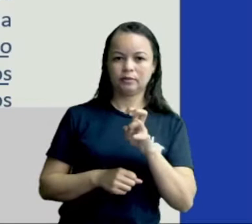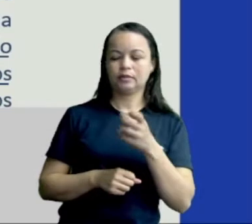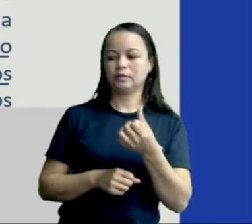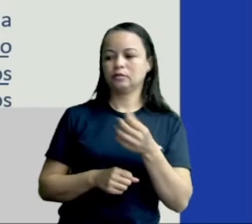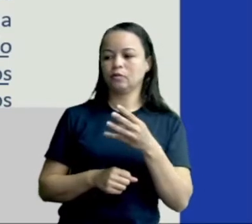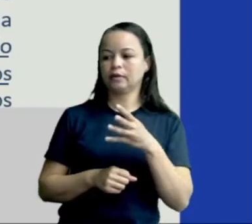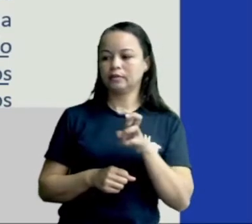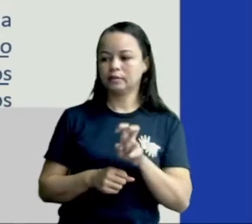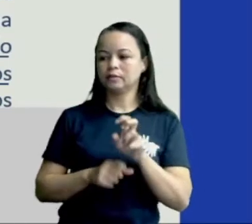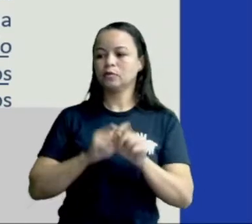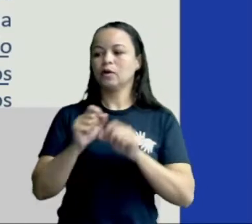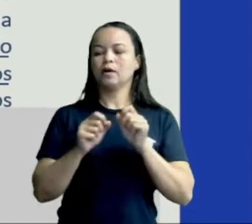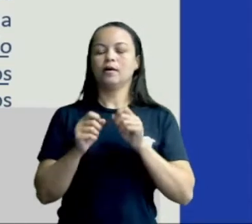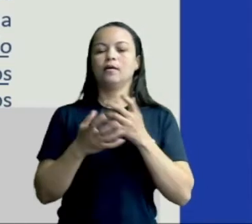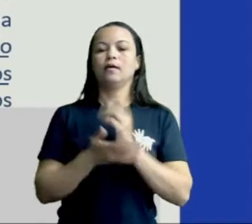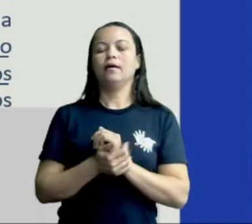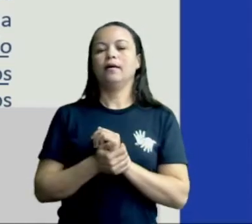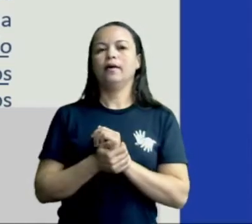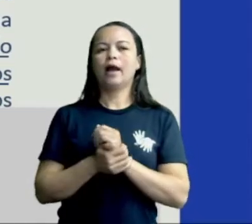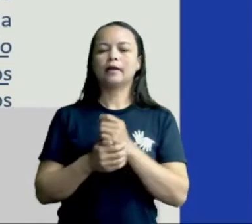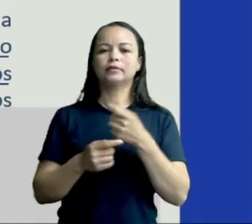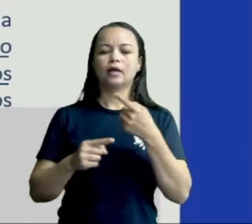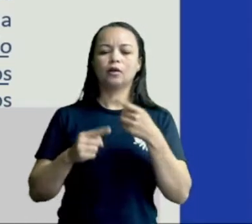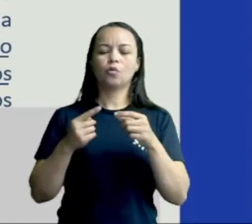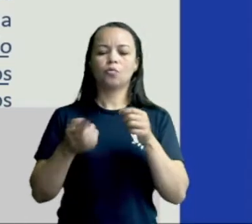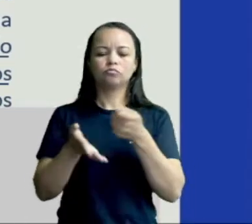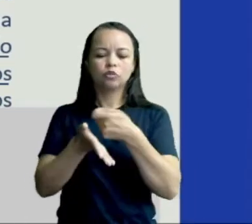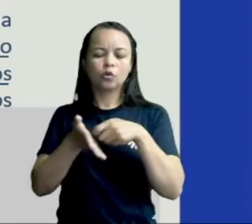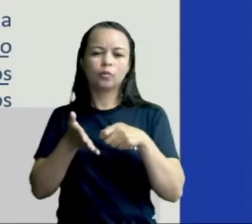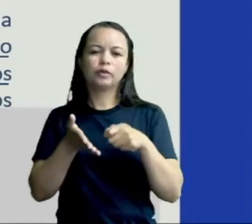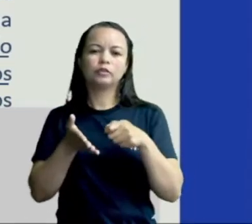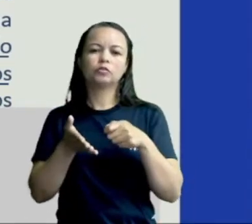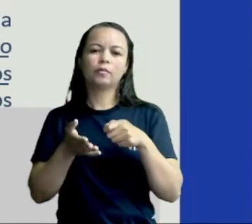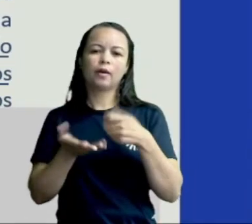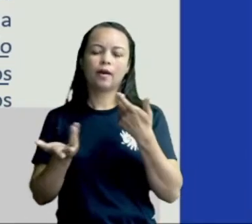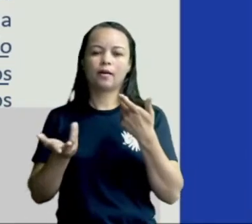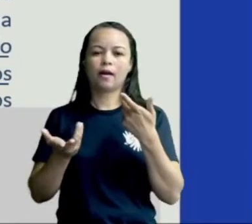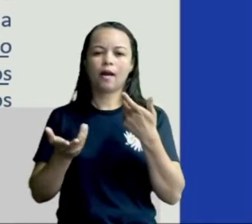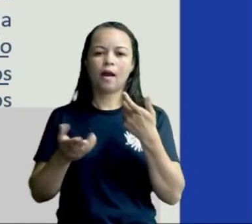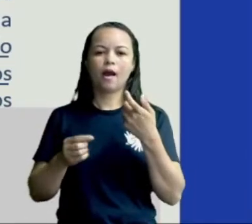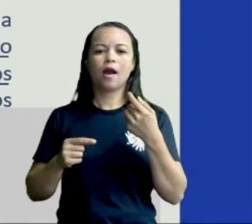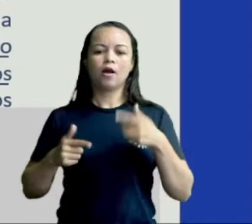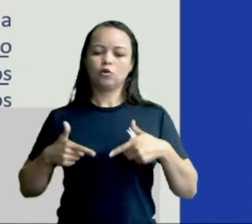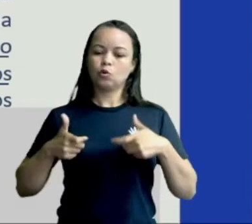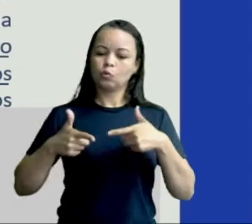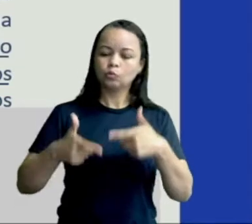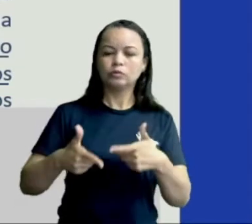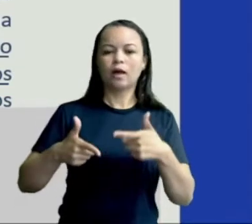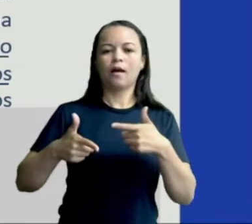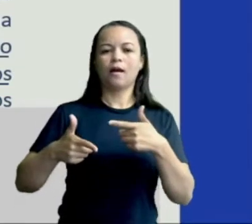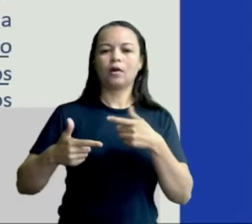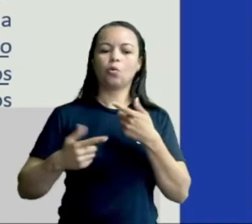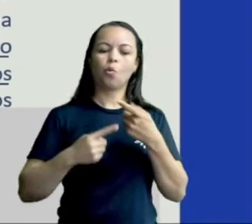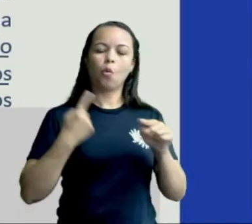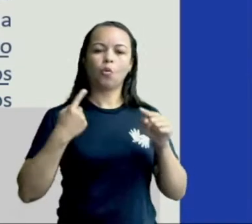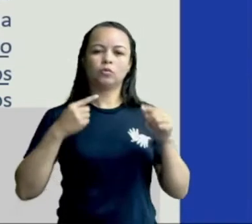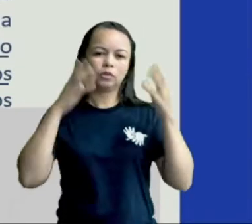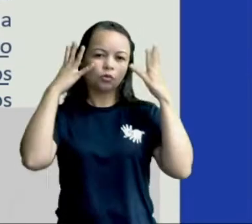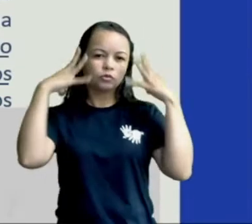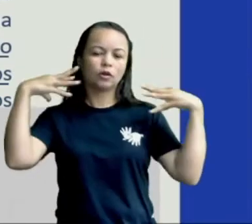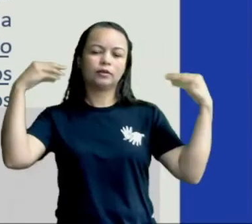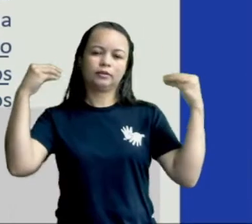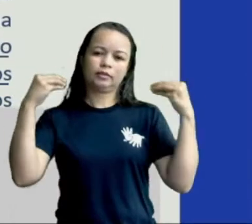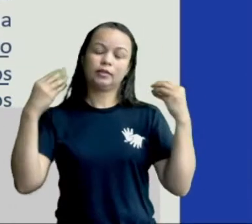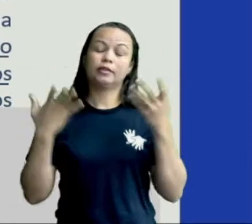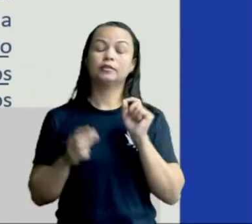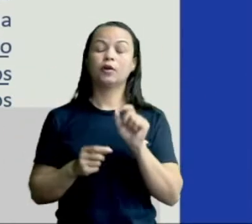insurretos luso-brasileiros assinaram um compromisso para lutar contra o domínio holandês, ou seja, o povo se uniu para poder expulsar